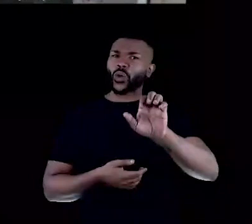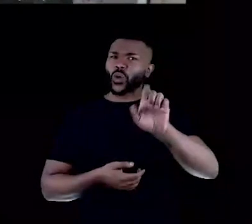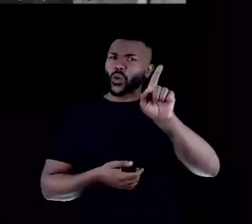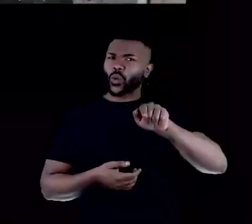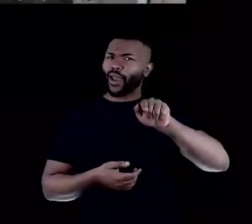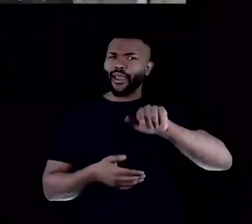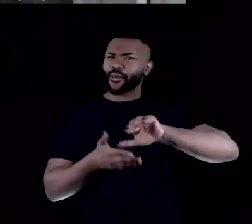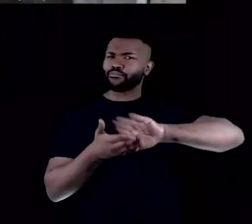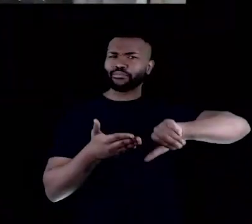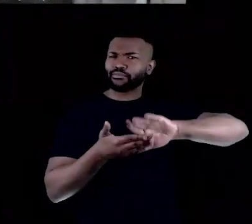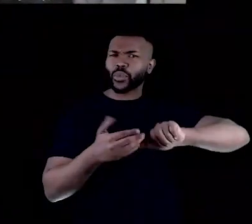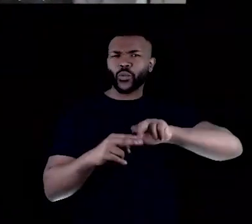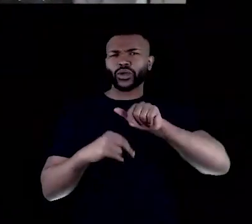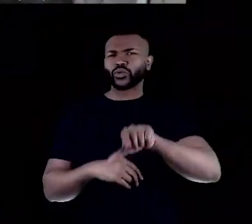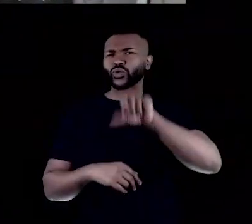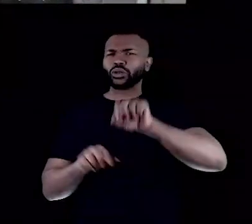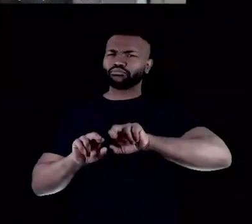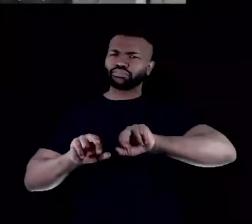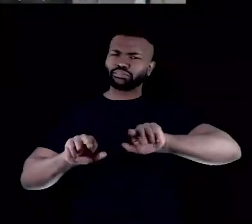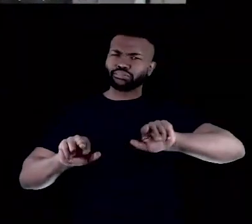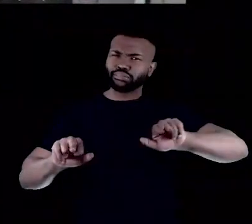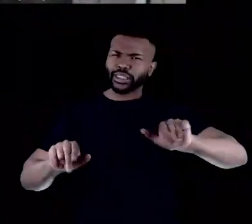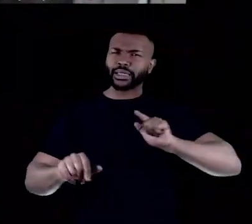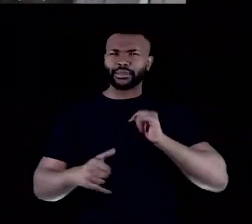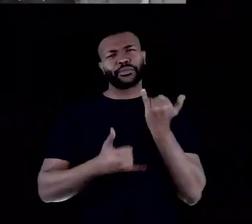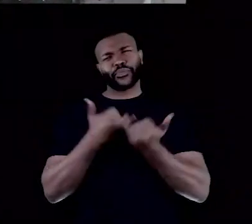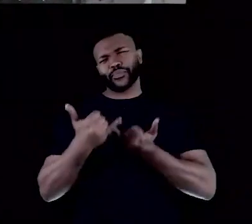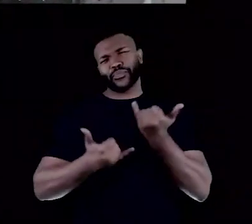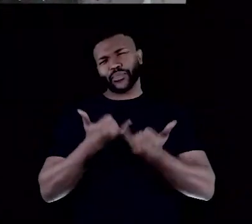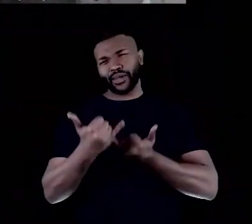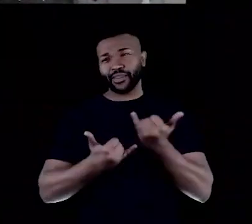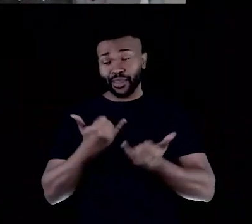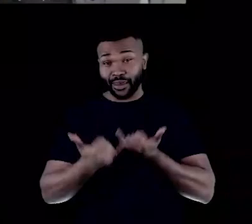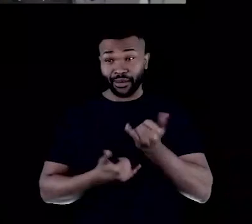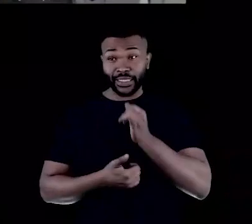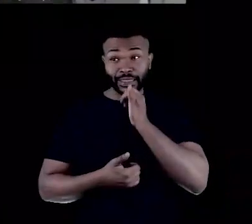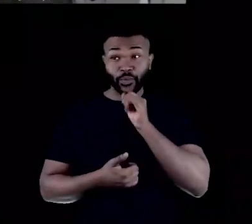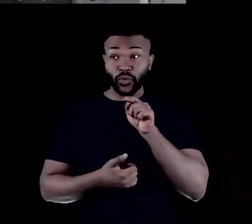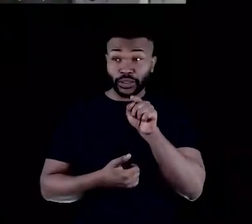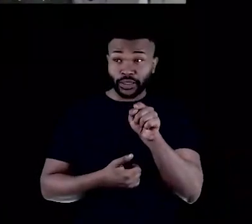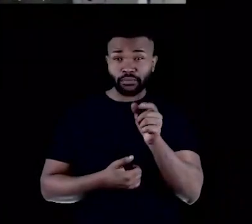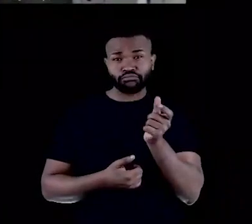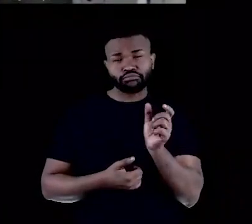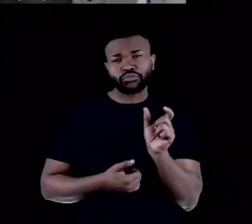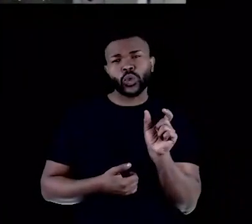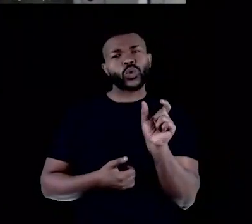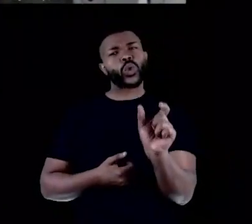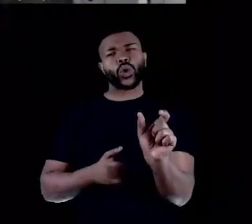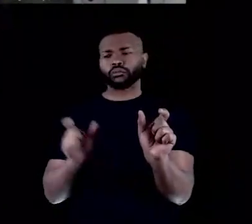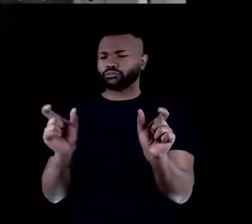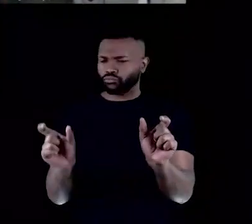acaba se desmoronando pelas definições múltiplas também, sabe? Eu acho que isso é um pouco a brincadeira daqui. É porque se você não... Vocês